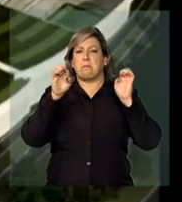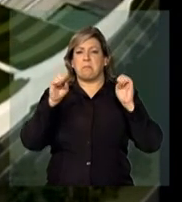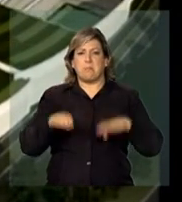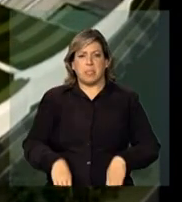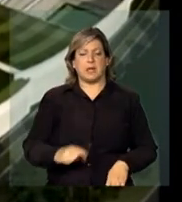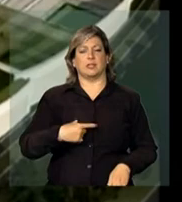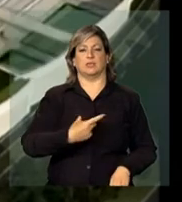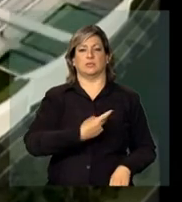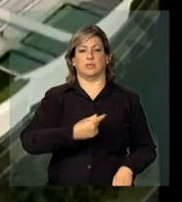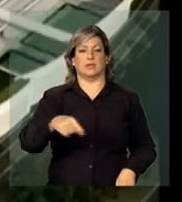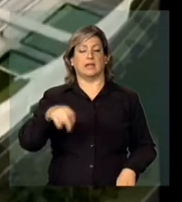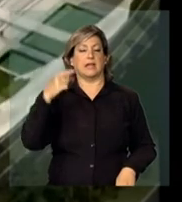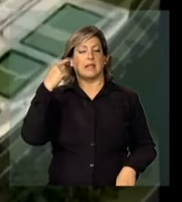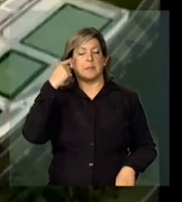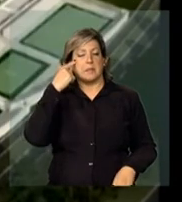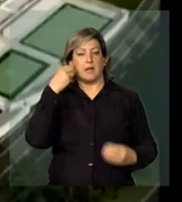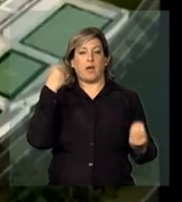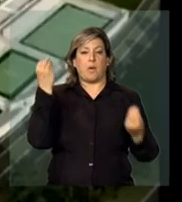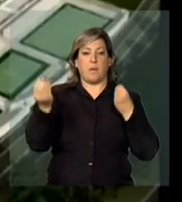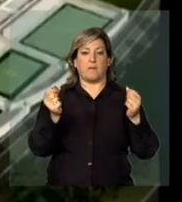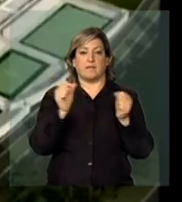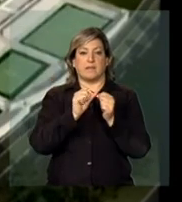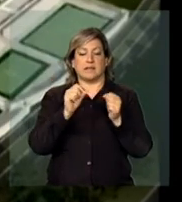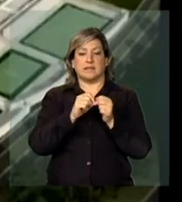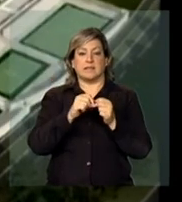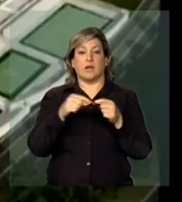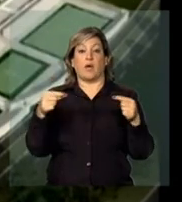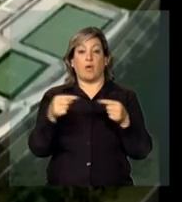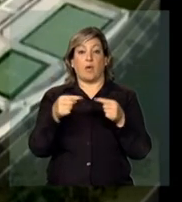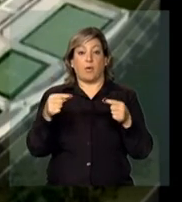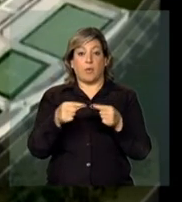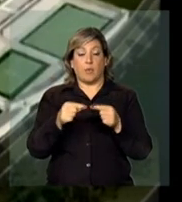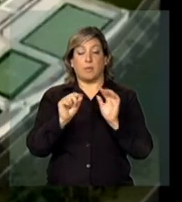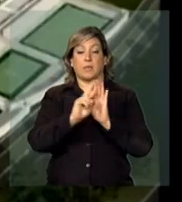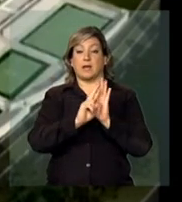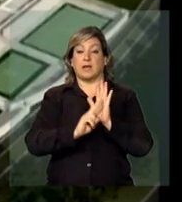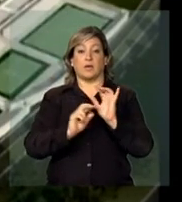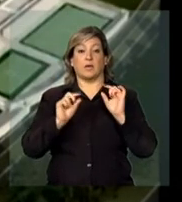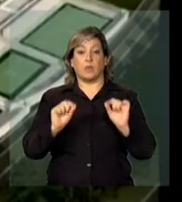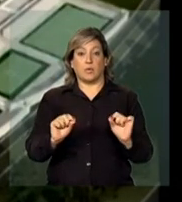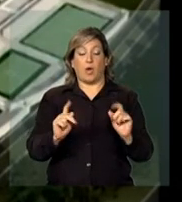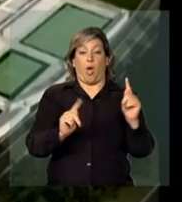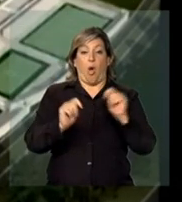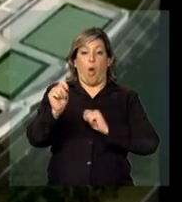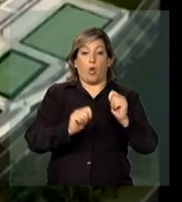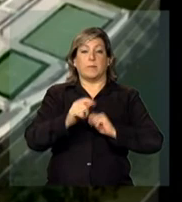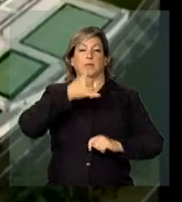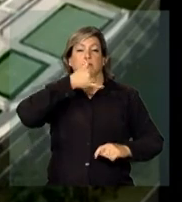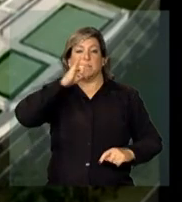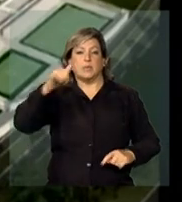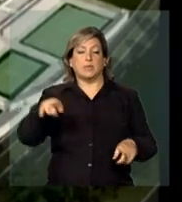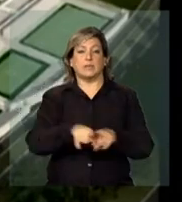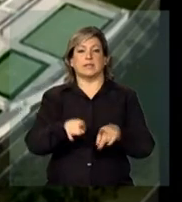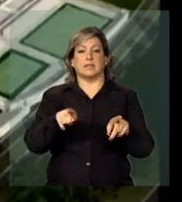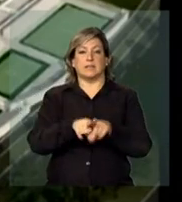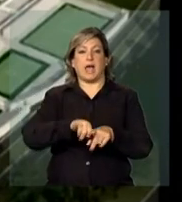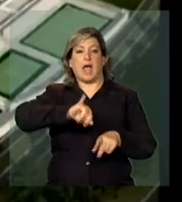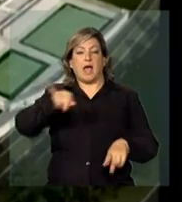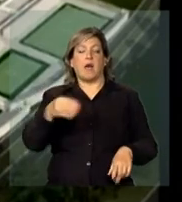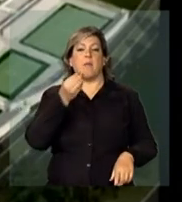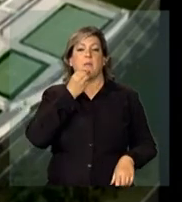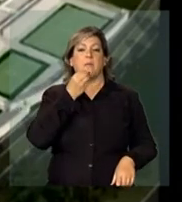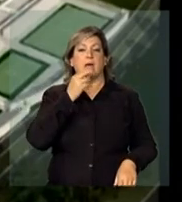ele foi imaginava idealizado dentro do princípio de Economia energética e aproveitamentos